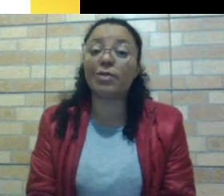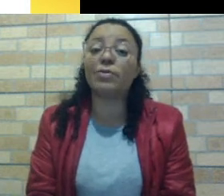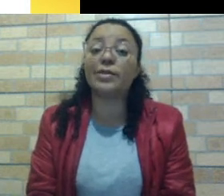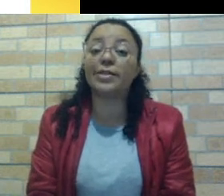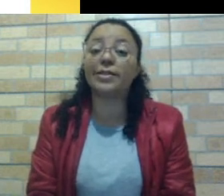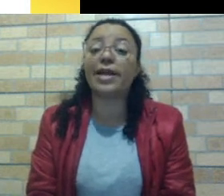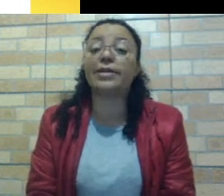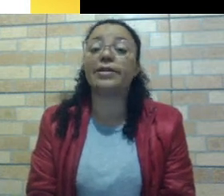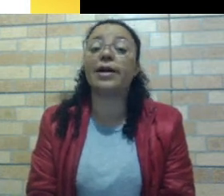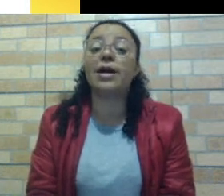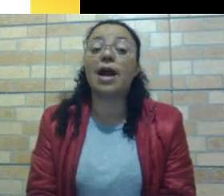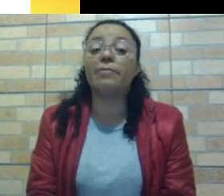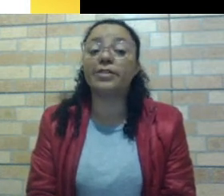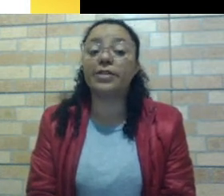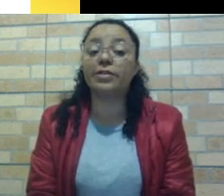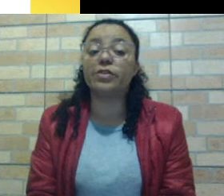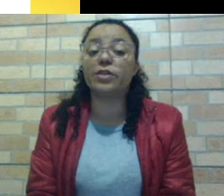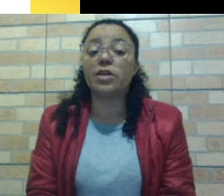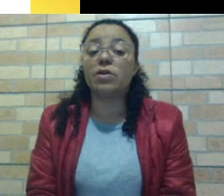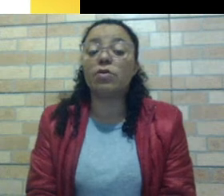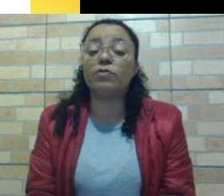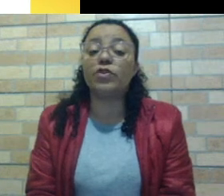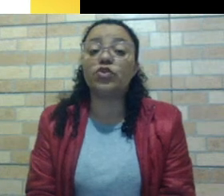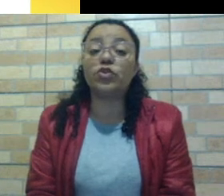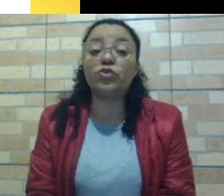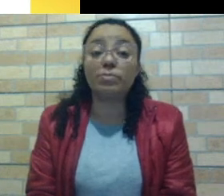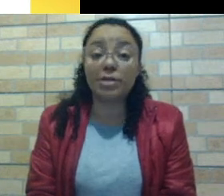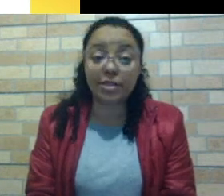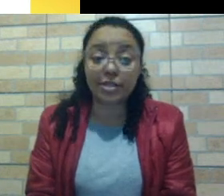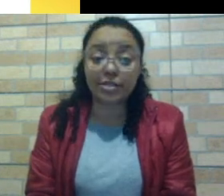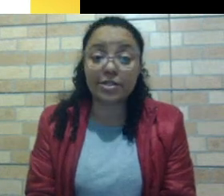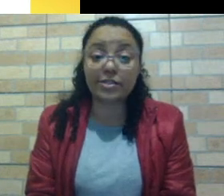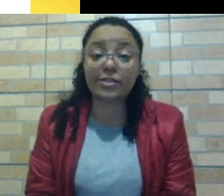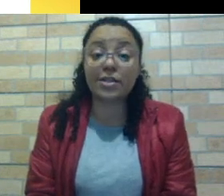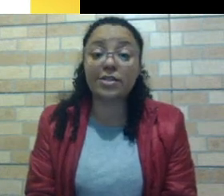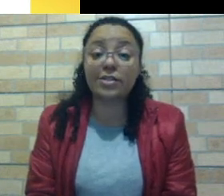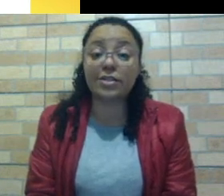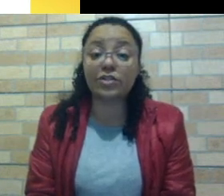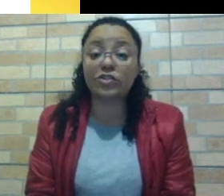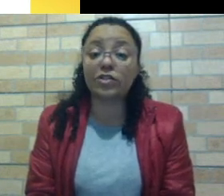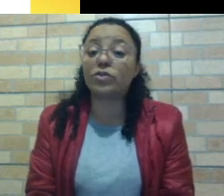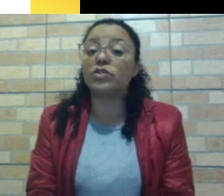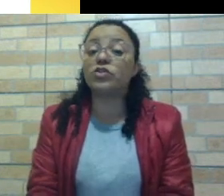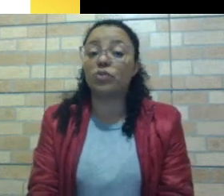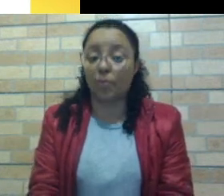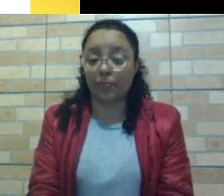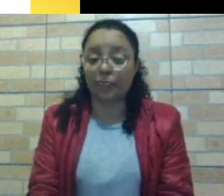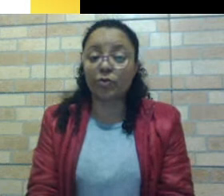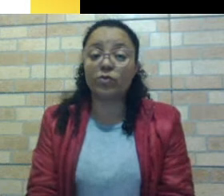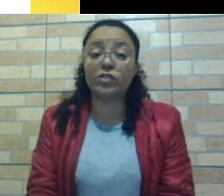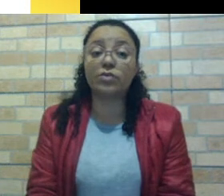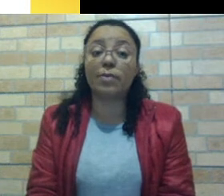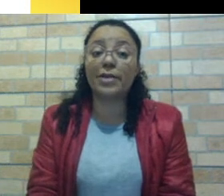que trabalham com essa técnica apresentam-se como versões humanas desses sintetizadores de